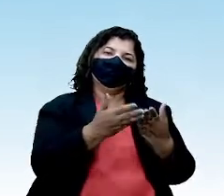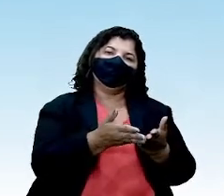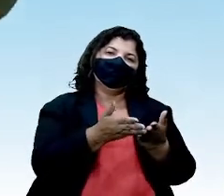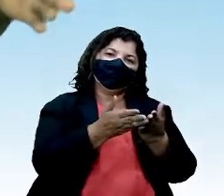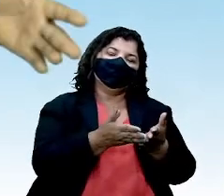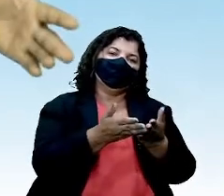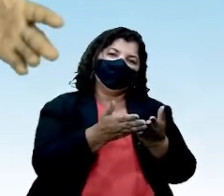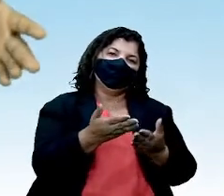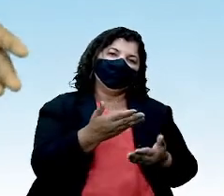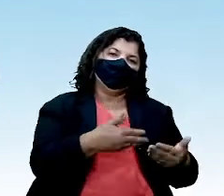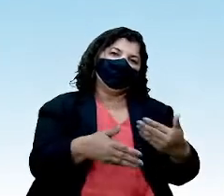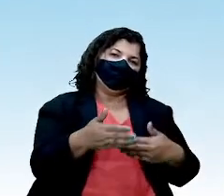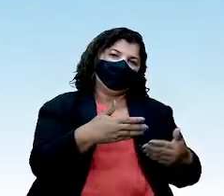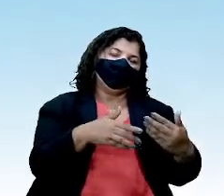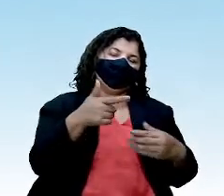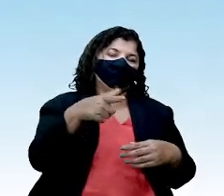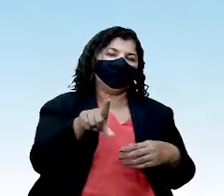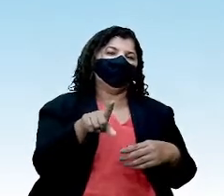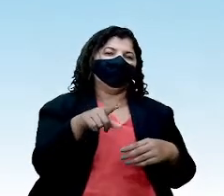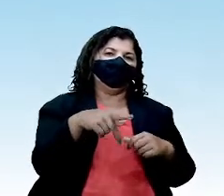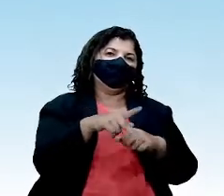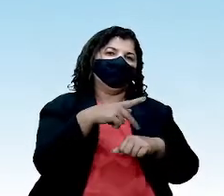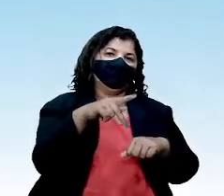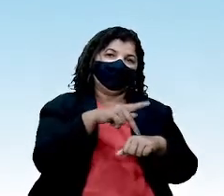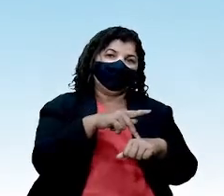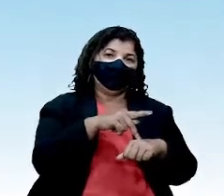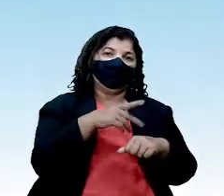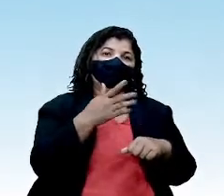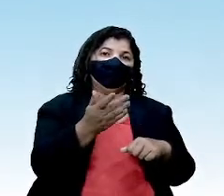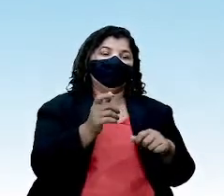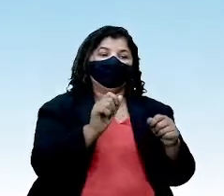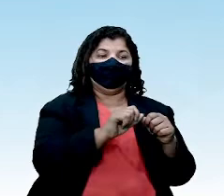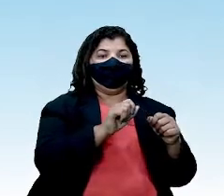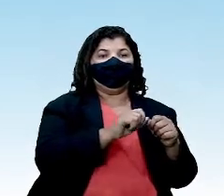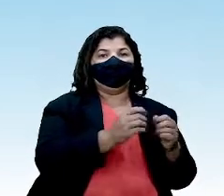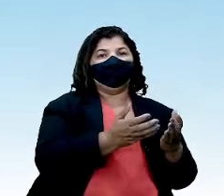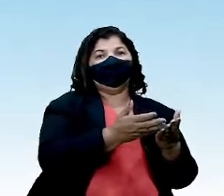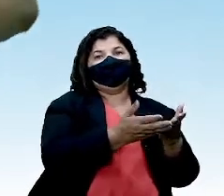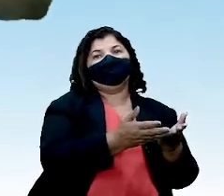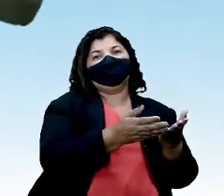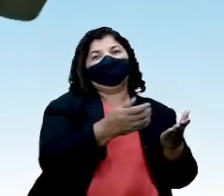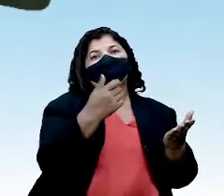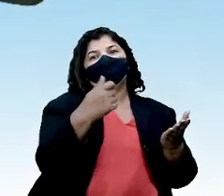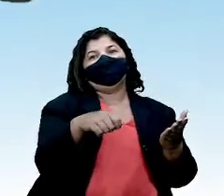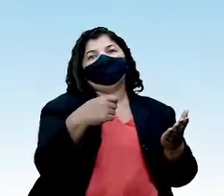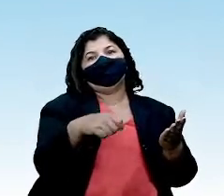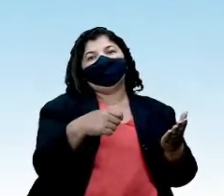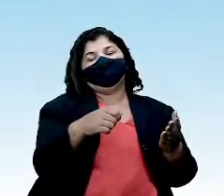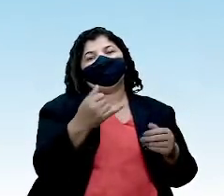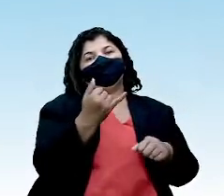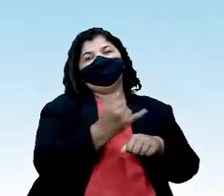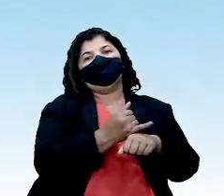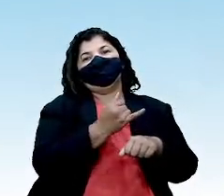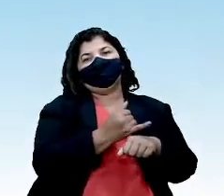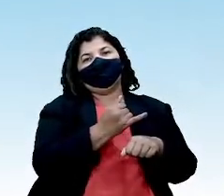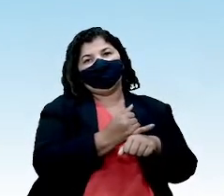outros países. E para fazer navios, precisava de madeira e de ferro. Então, a monarquia inglesa